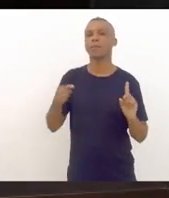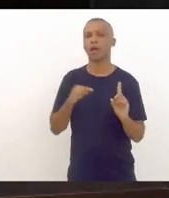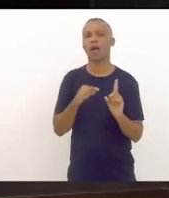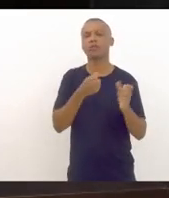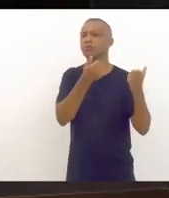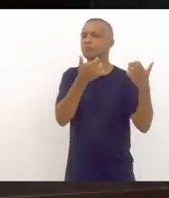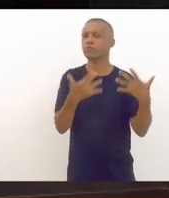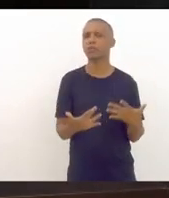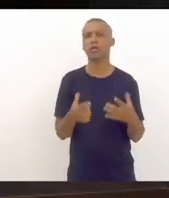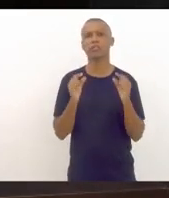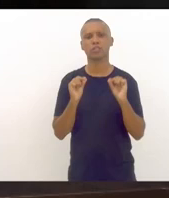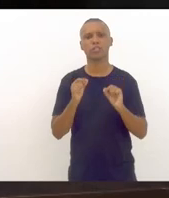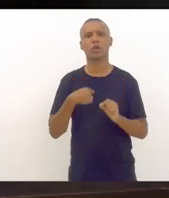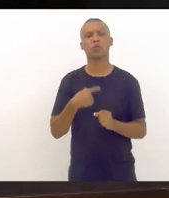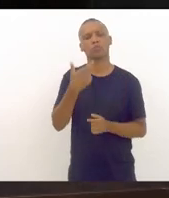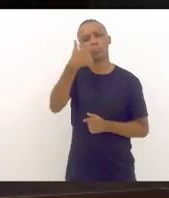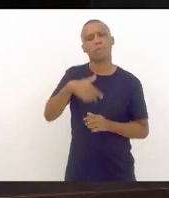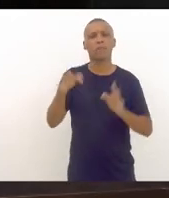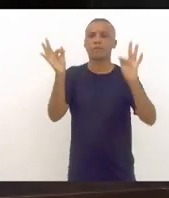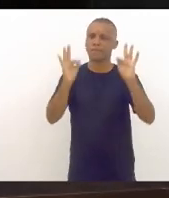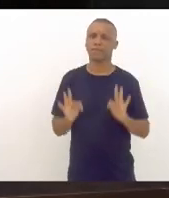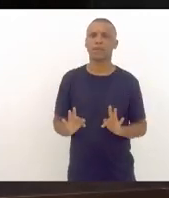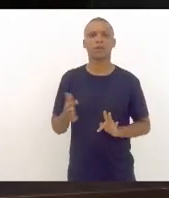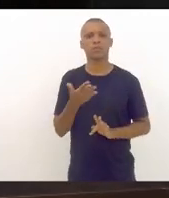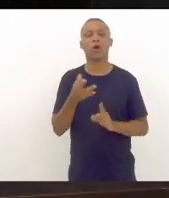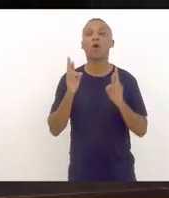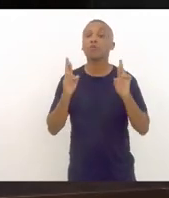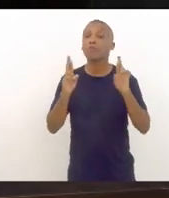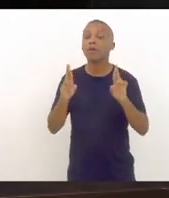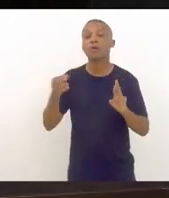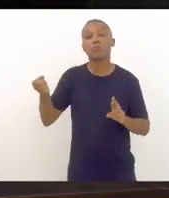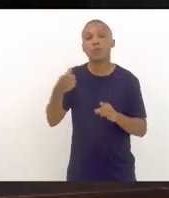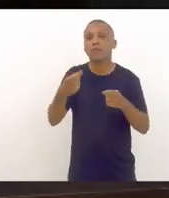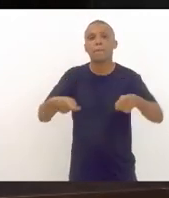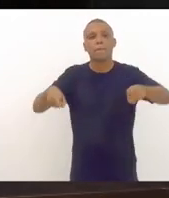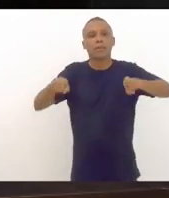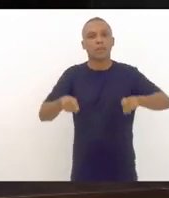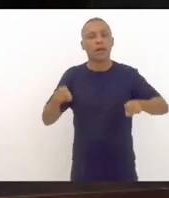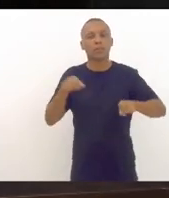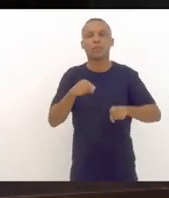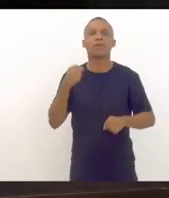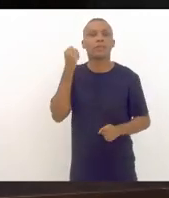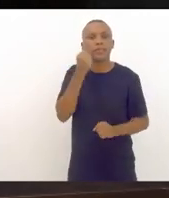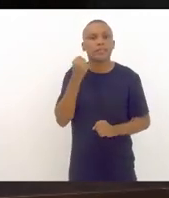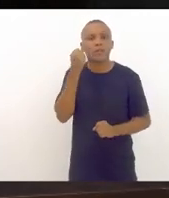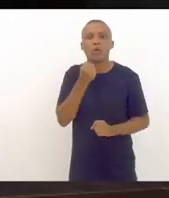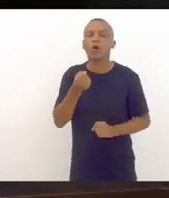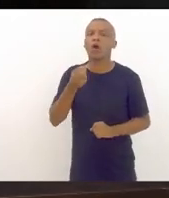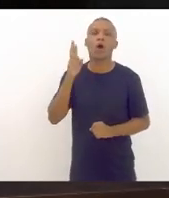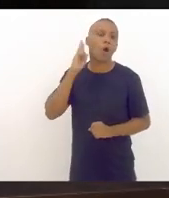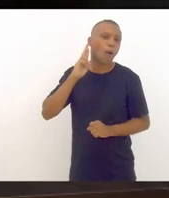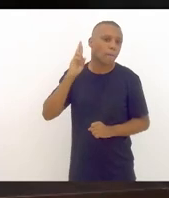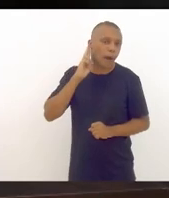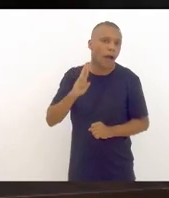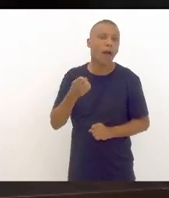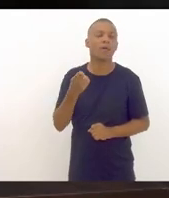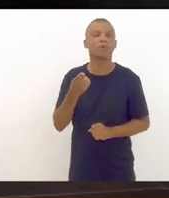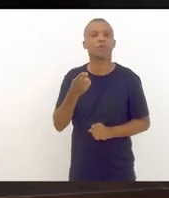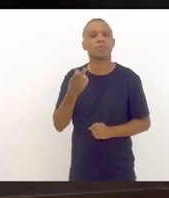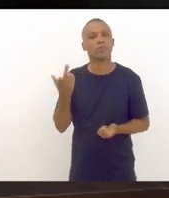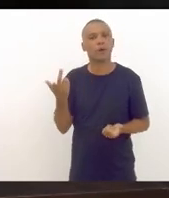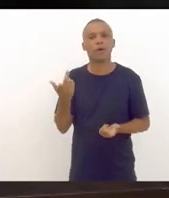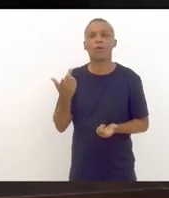estou realmente muito feliz. E espero que o novo mandato do senador Romário seja mais um belo